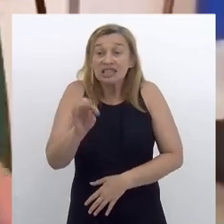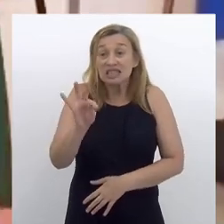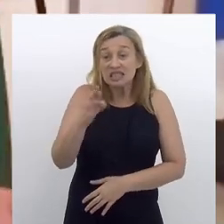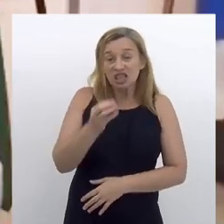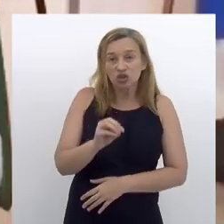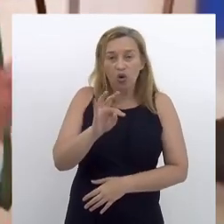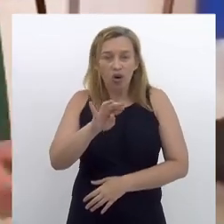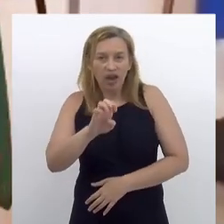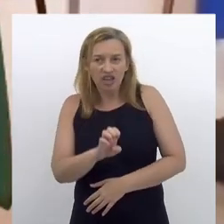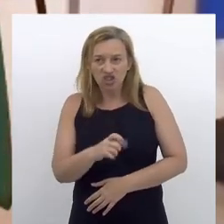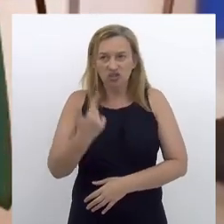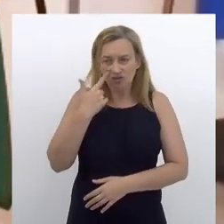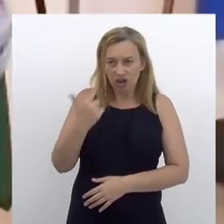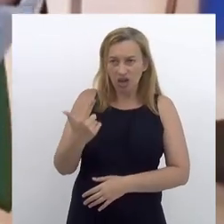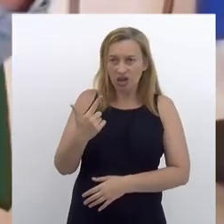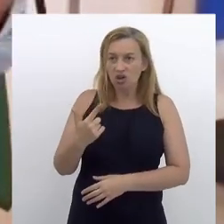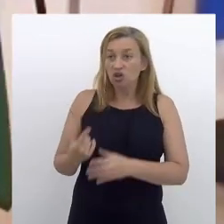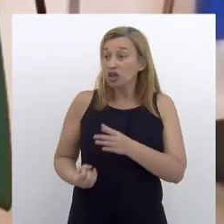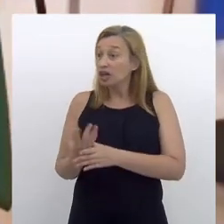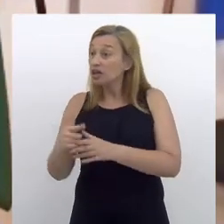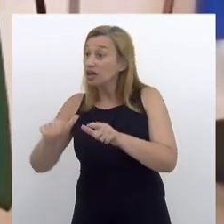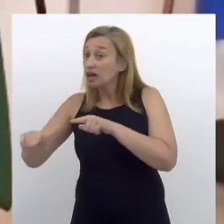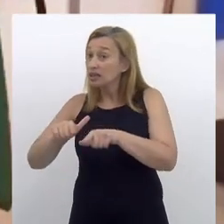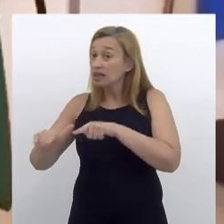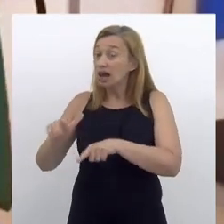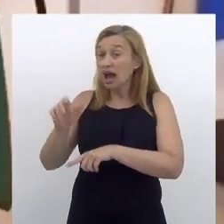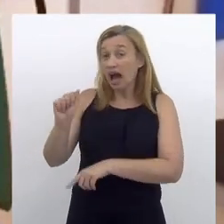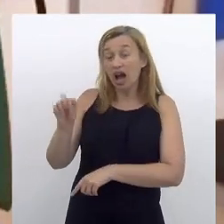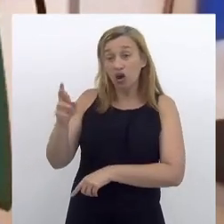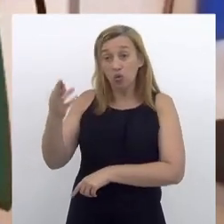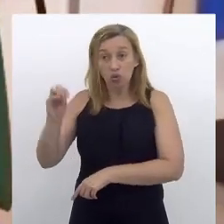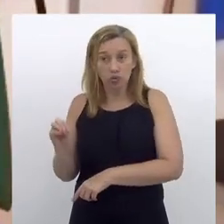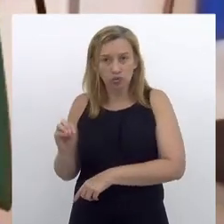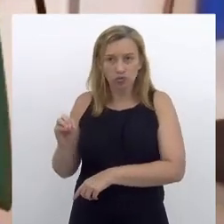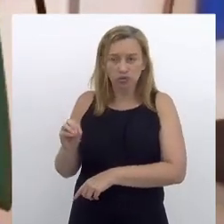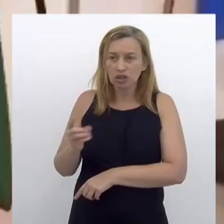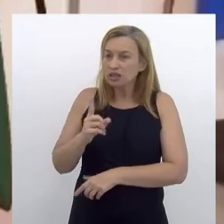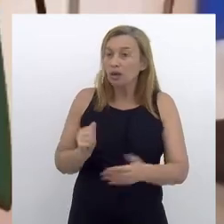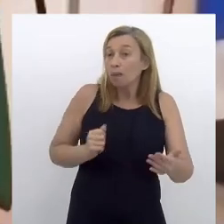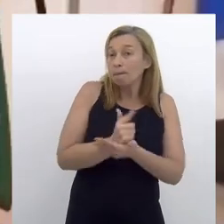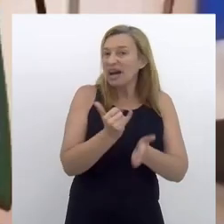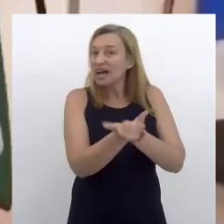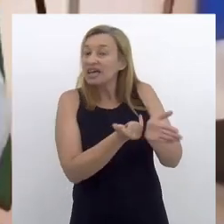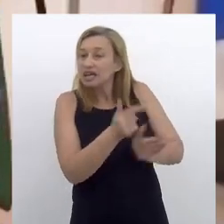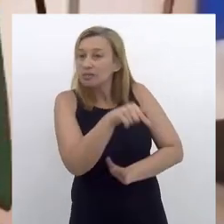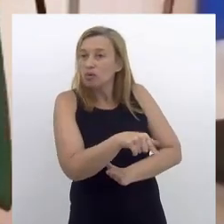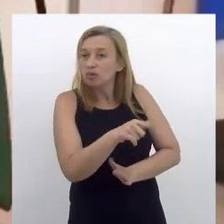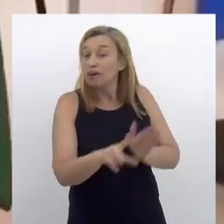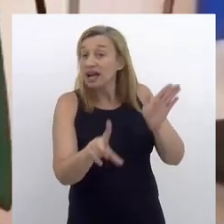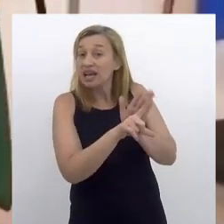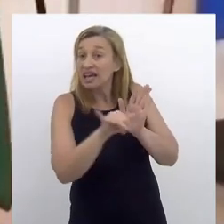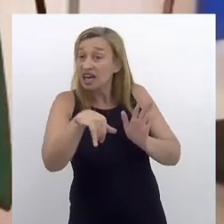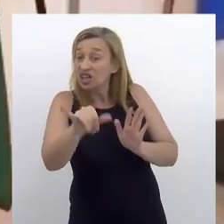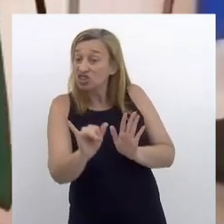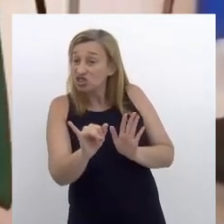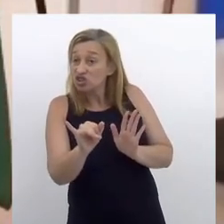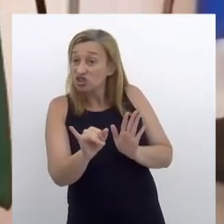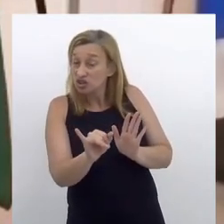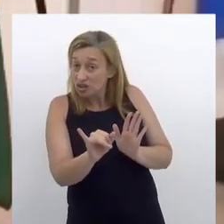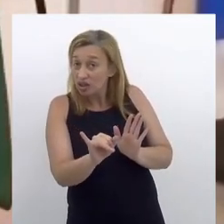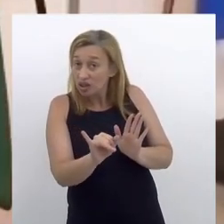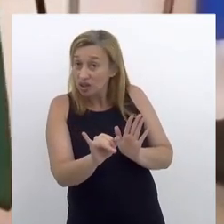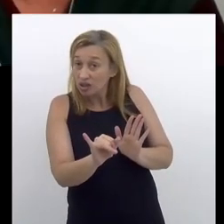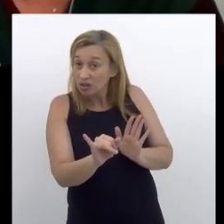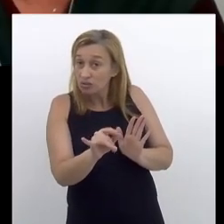o Centro-Oeste, ele tem um diferencial onde gera o emprego do agro. E o agro não paga imposto aqui, porque pela Lei Candir, mas nós